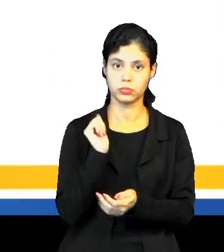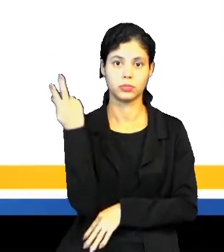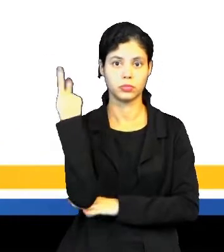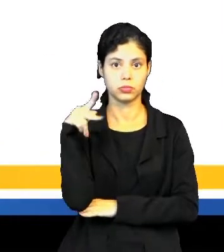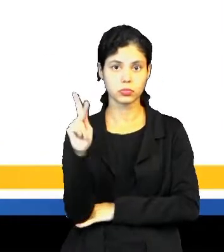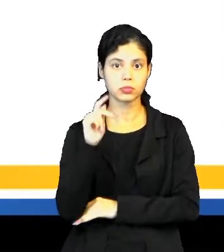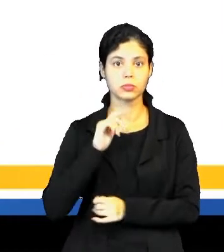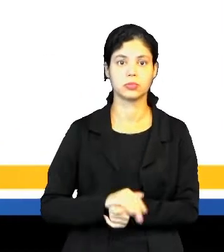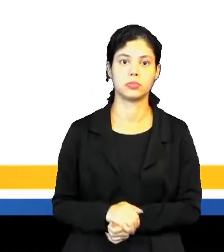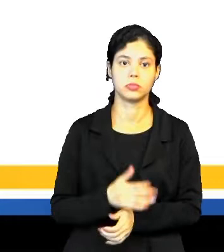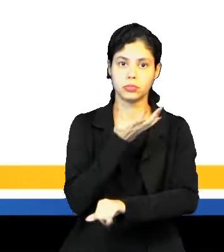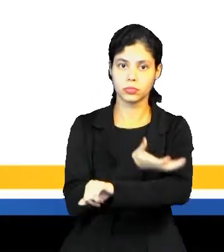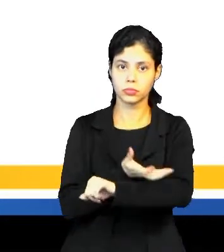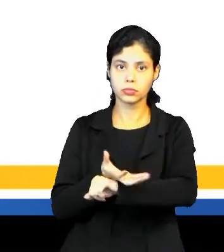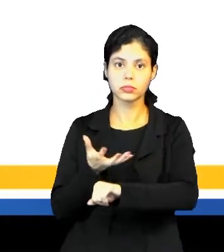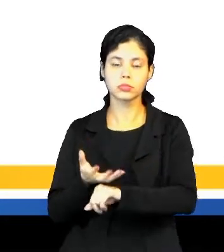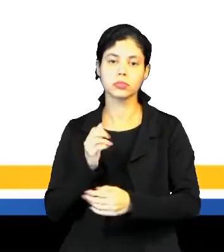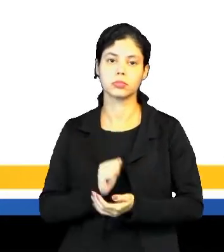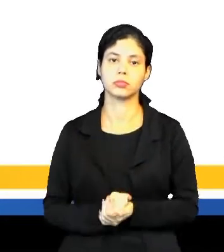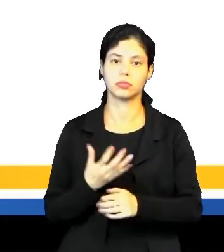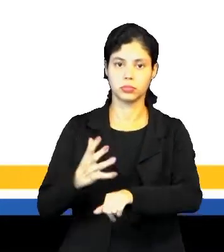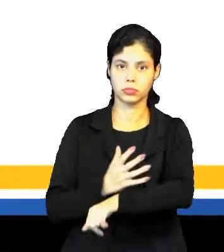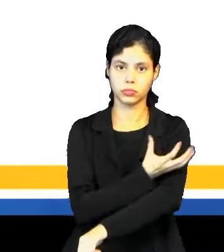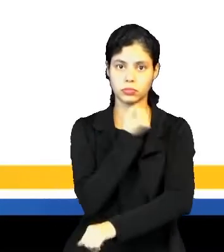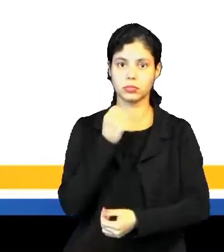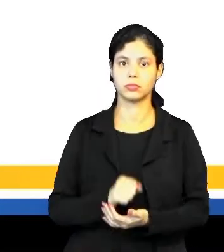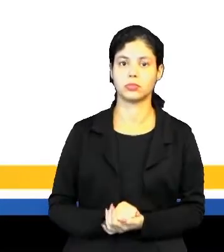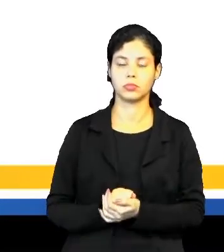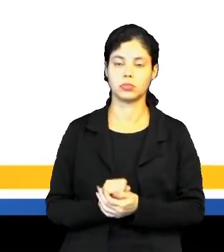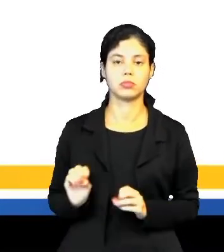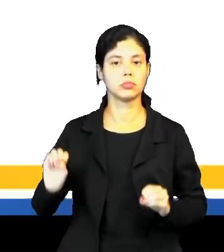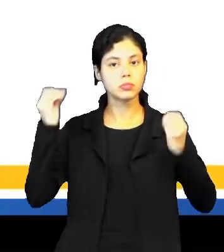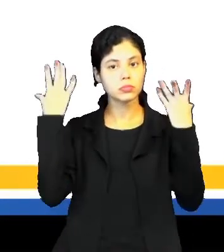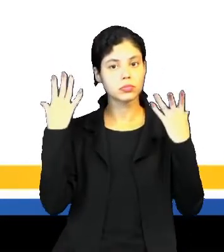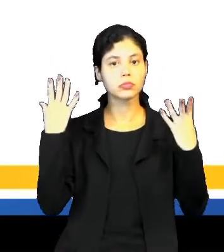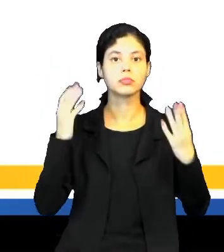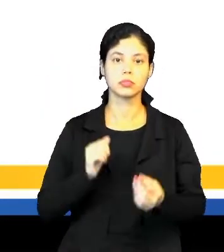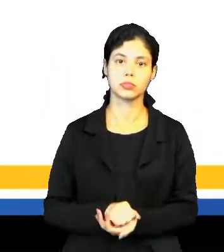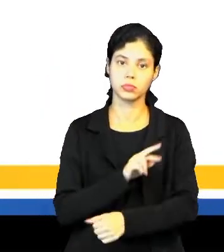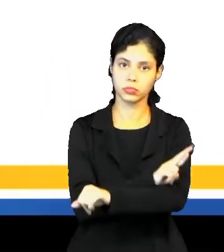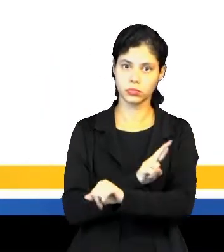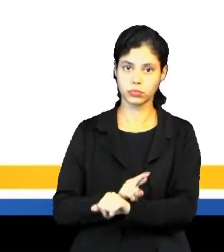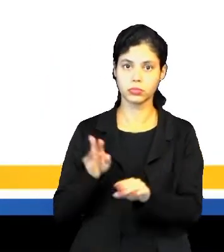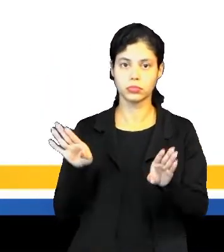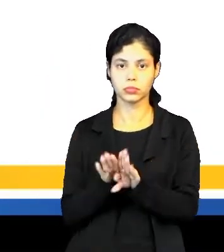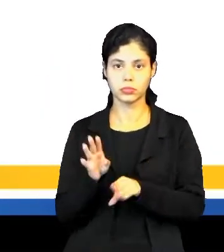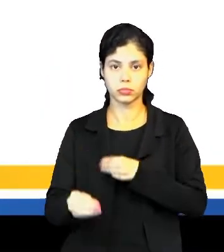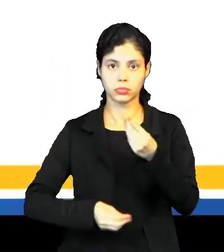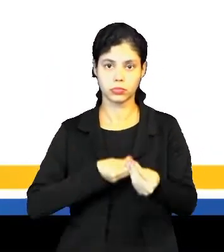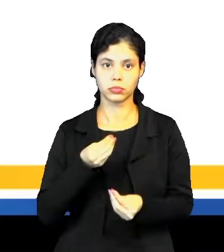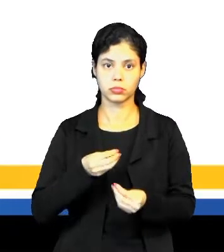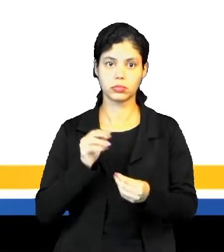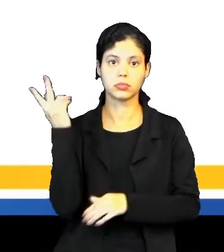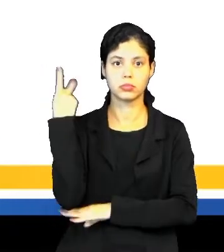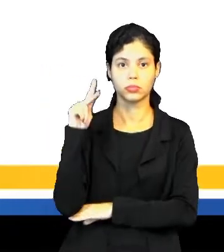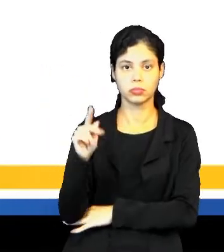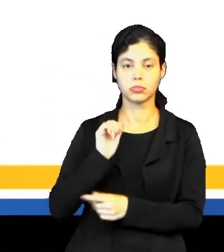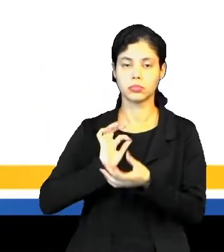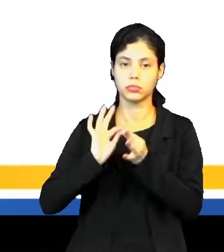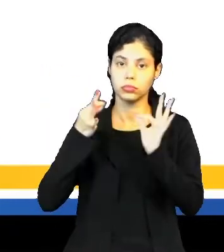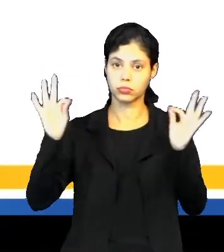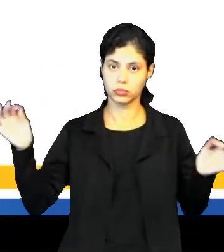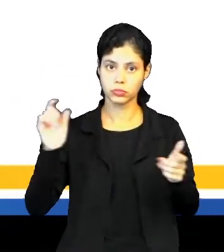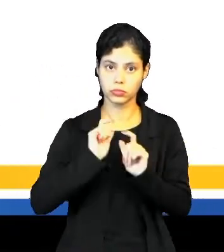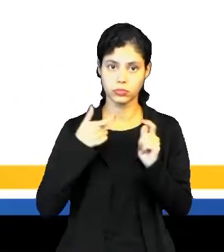pelos períodos de plantio, colheita, cerimônias religiosas e festas. Como se trata de um período